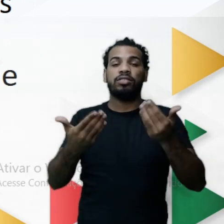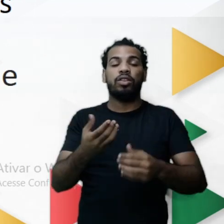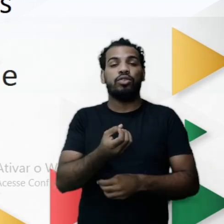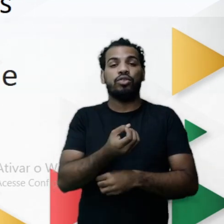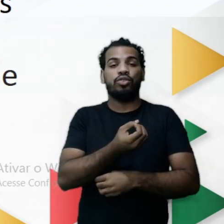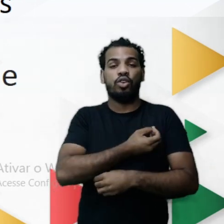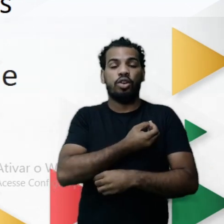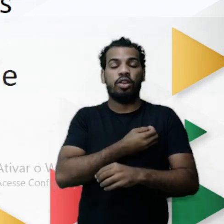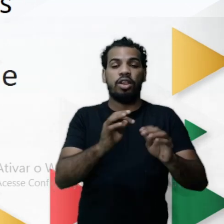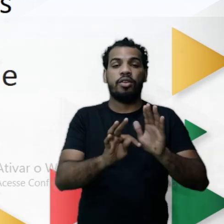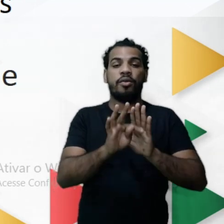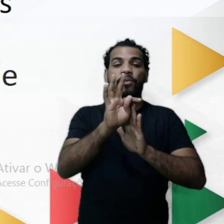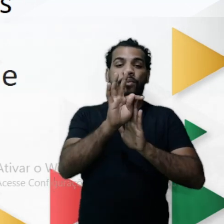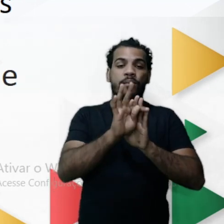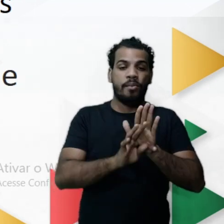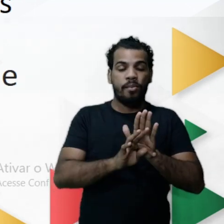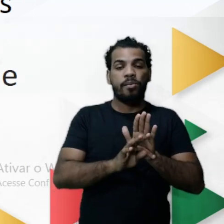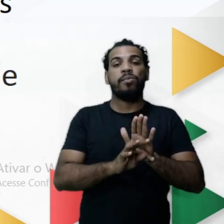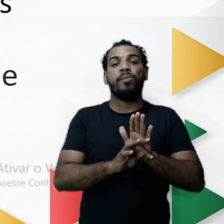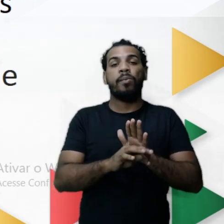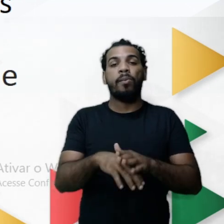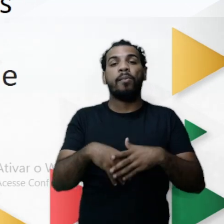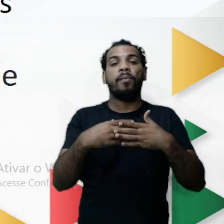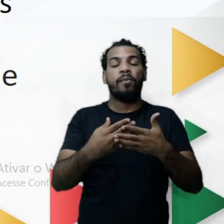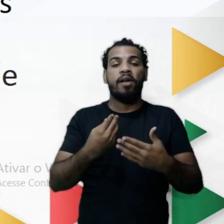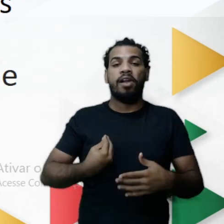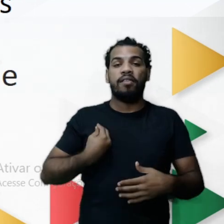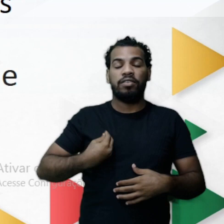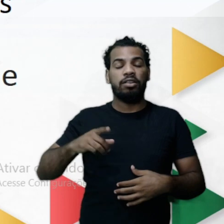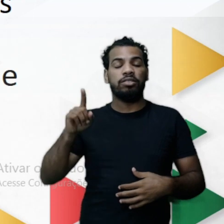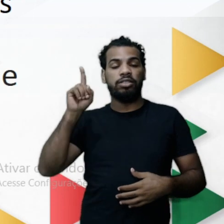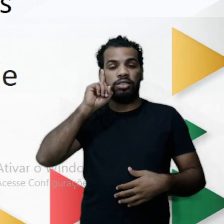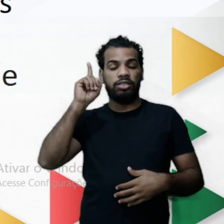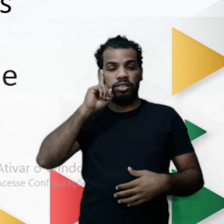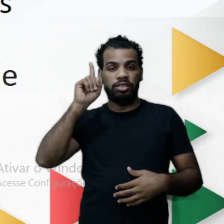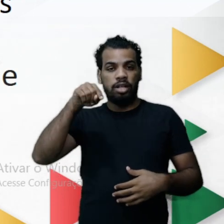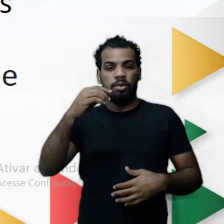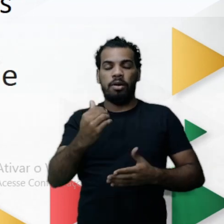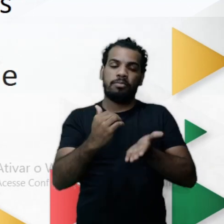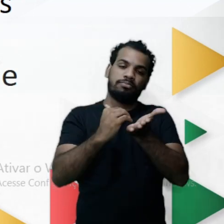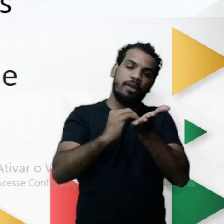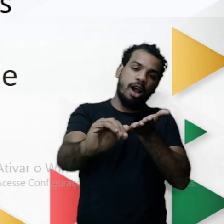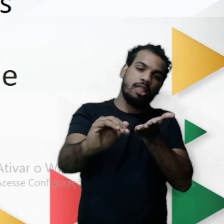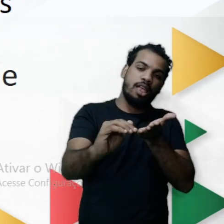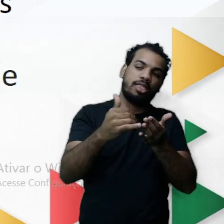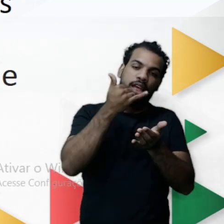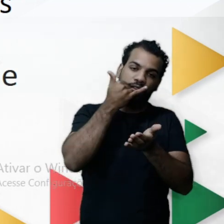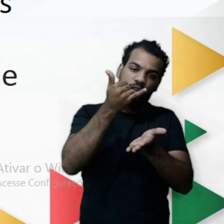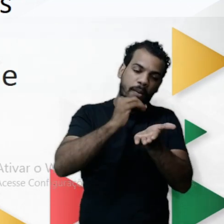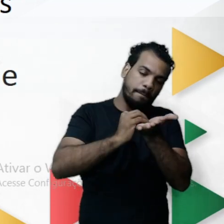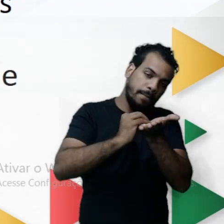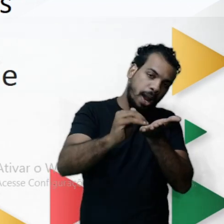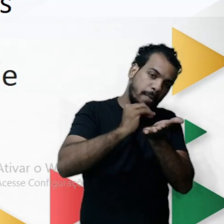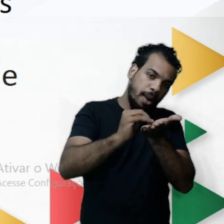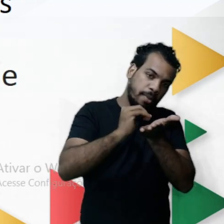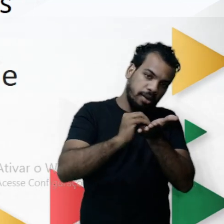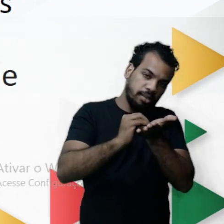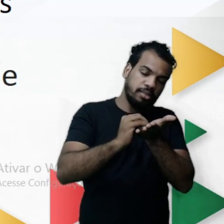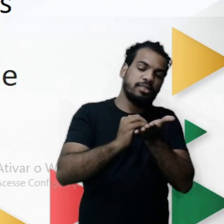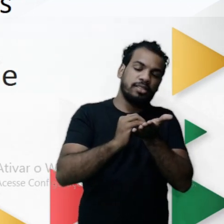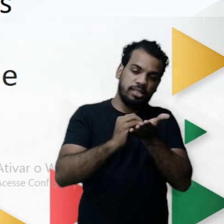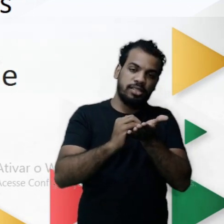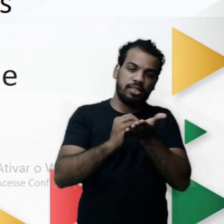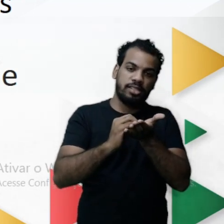inúmeros textos que utilizamos na vida diária, desde mensagens telefônicas e posts em